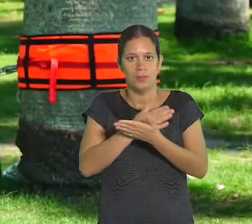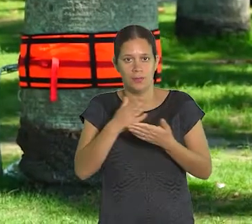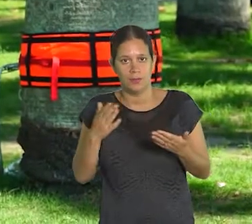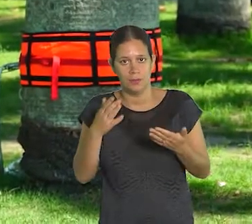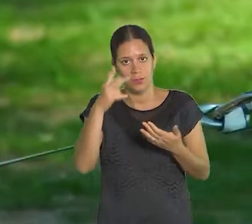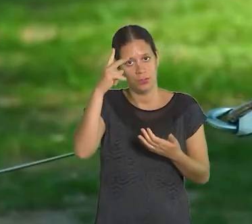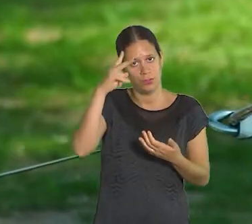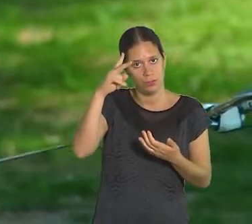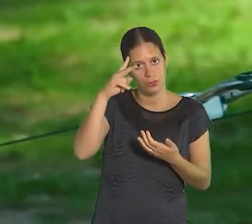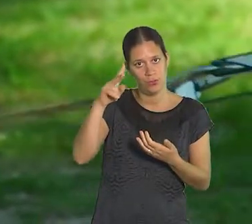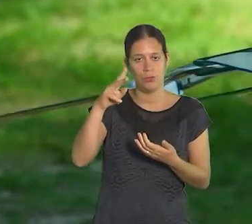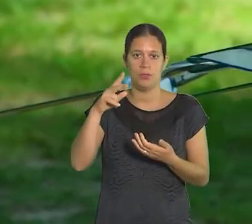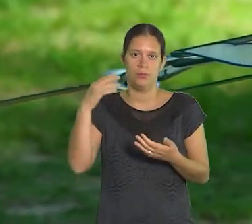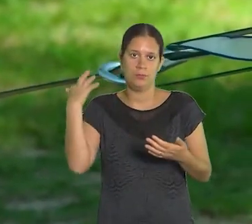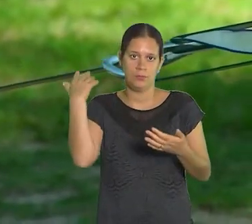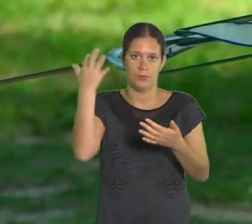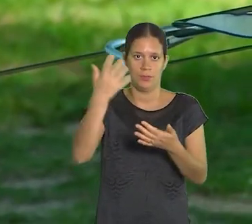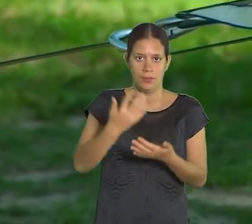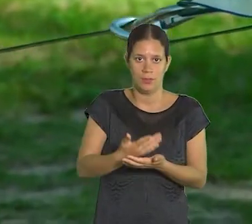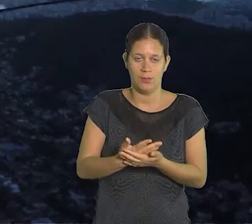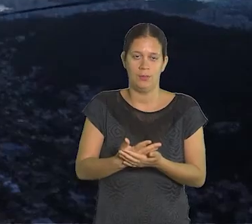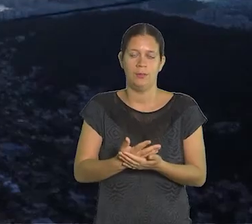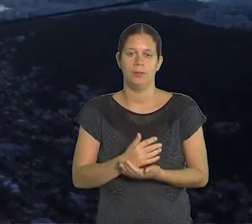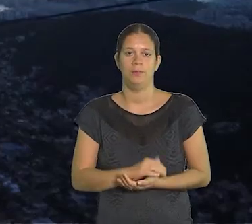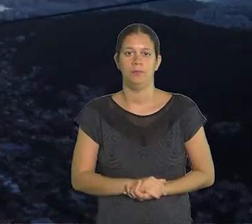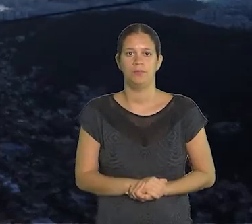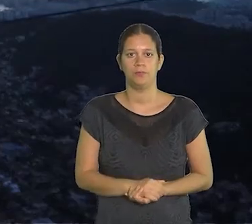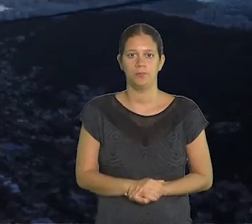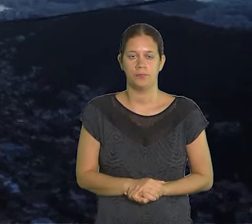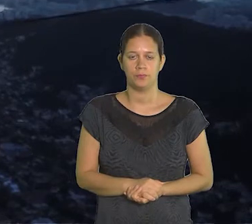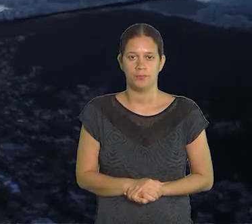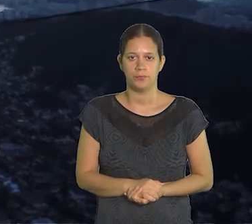nada melhor do que começar com a história do esporte.